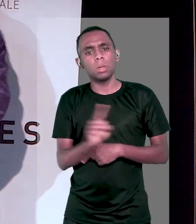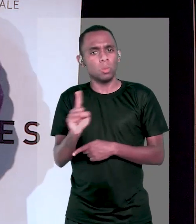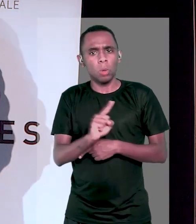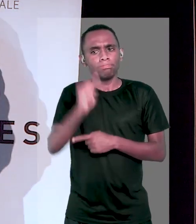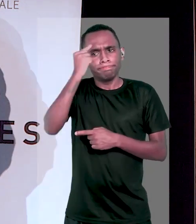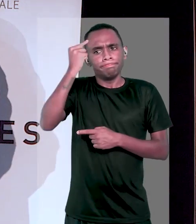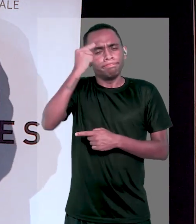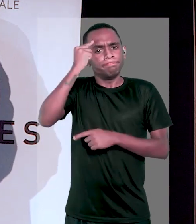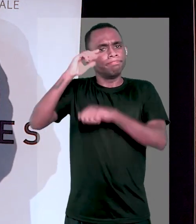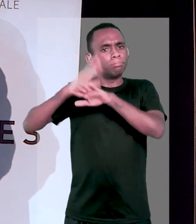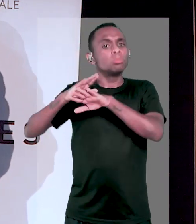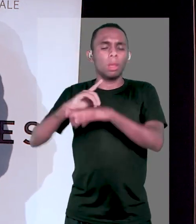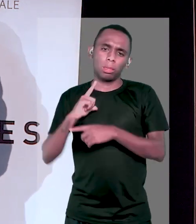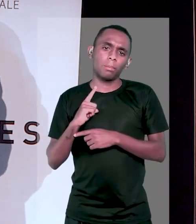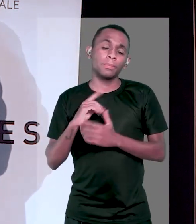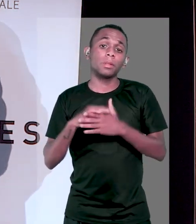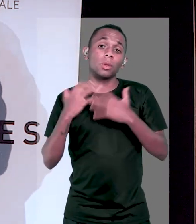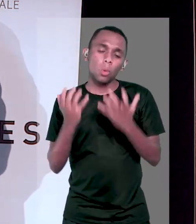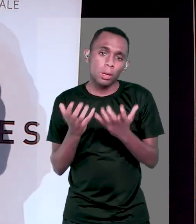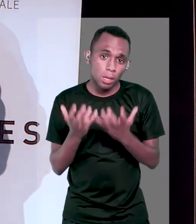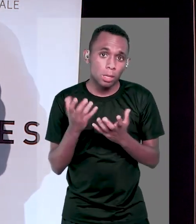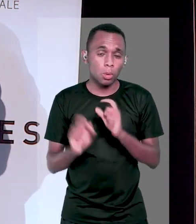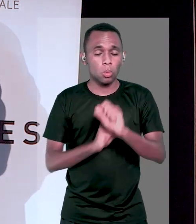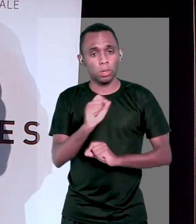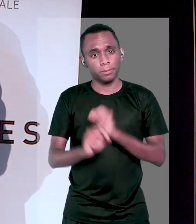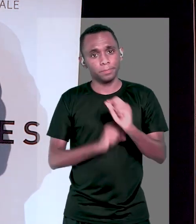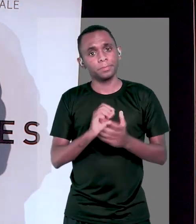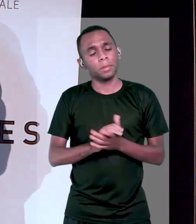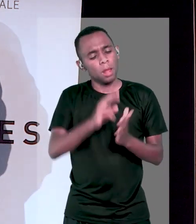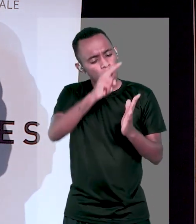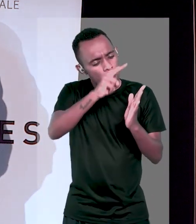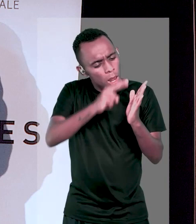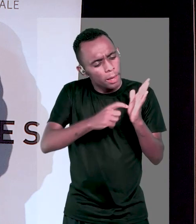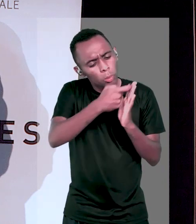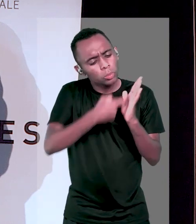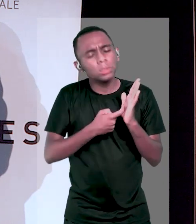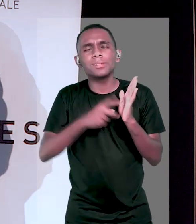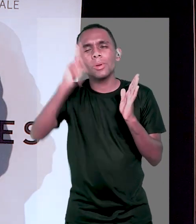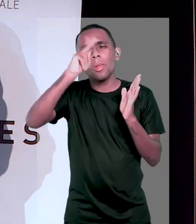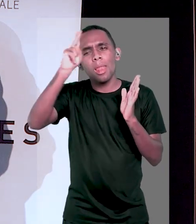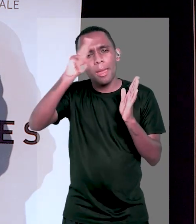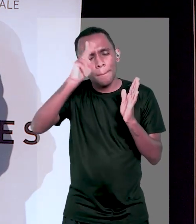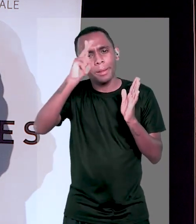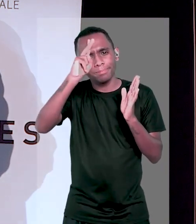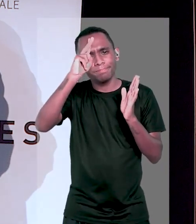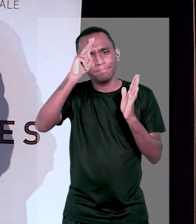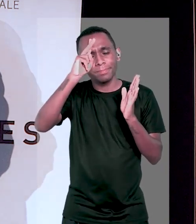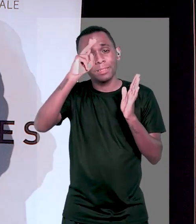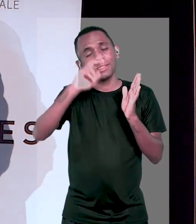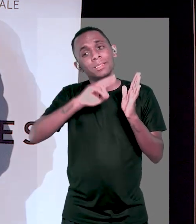diz sim, acaba aquilo que ele disse, acaba virando uma crença. E não tem nada a ver com o pensamento.